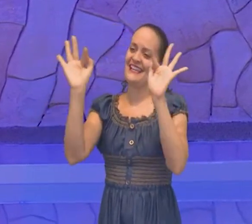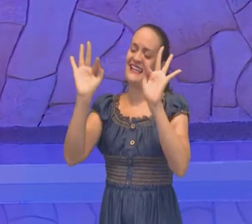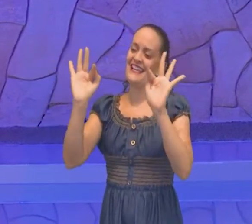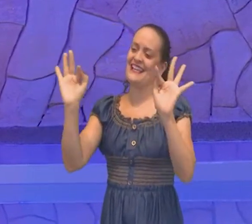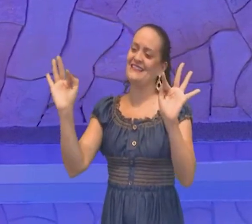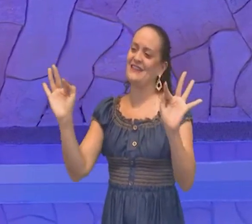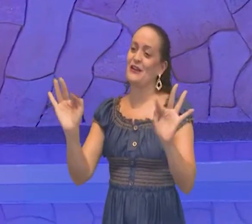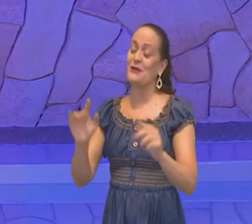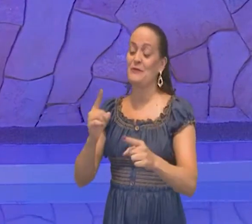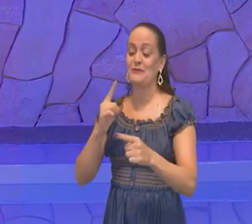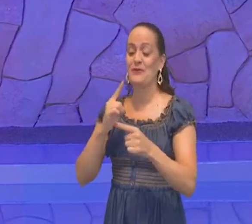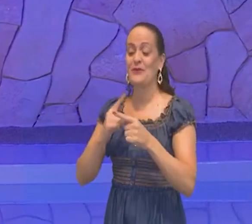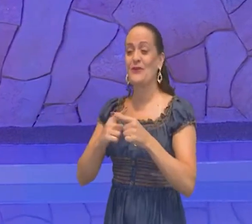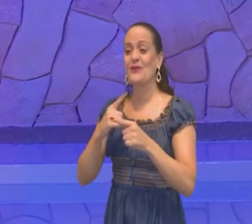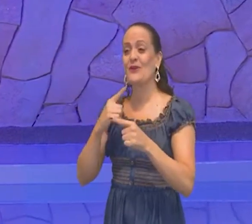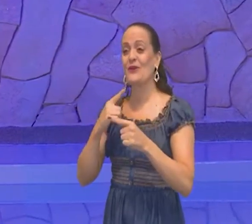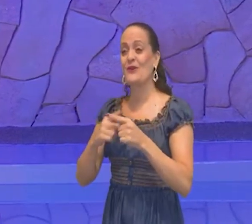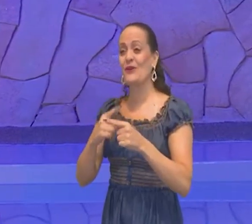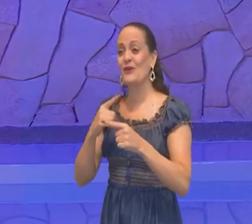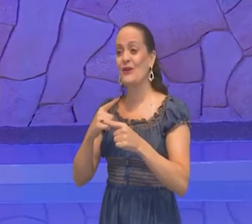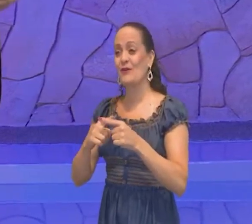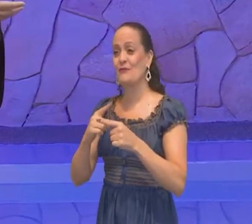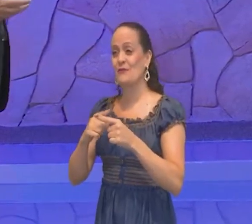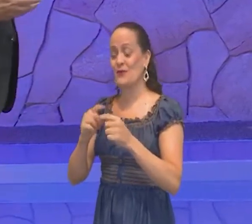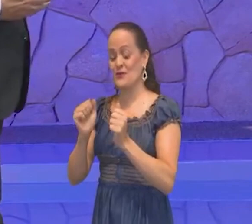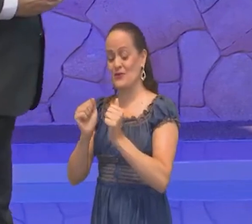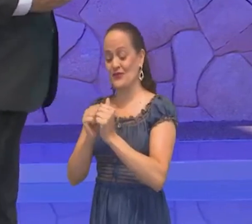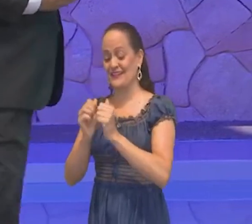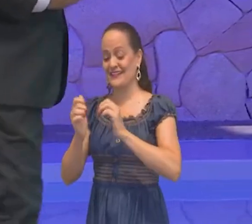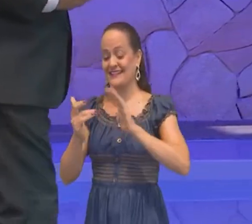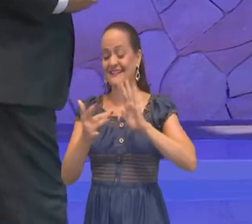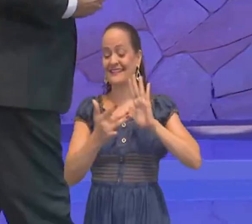feliz, pois em Jesus